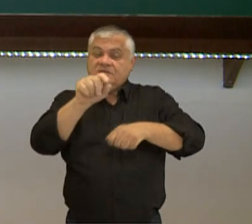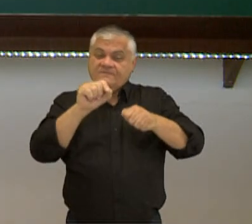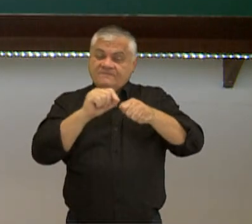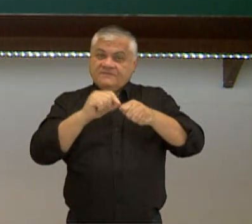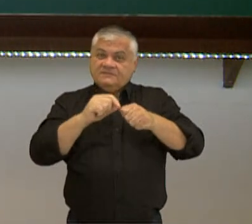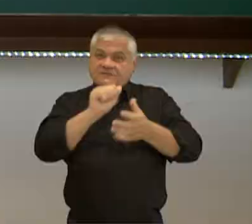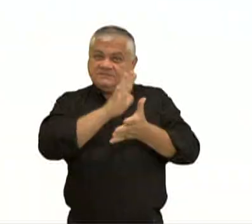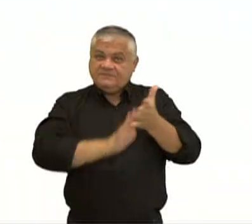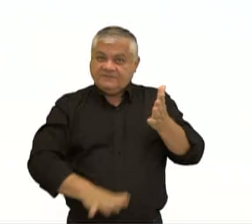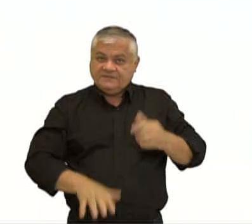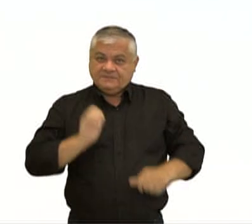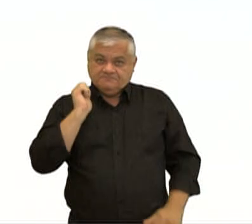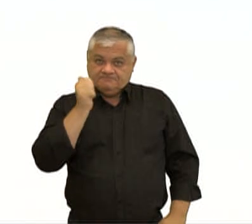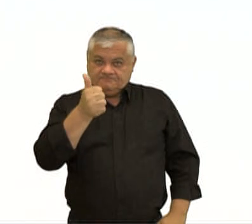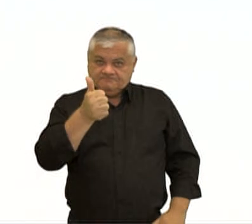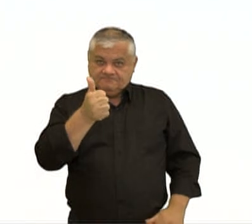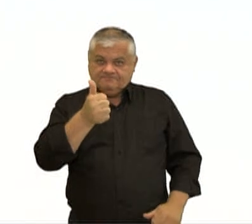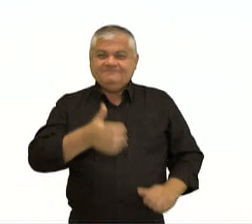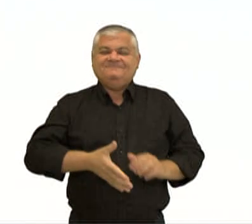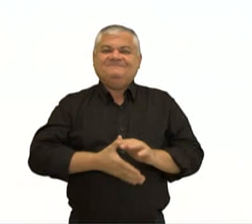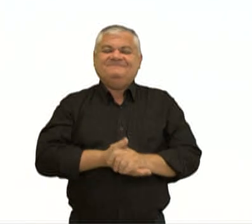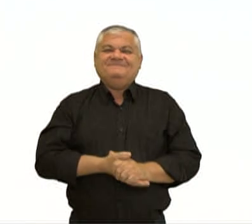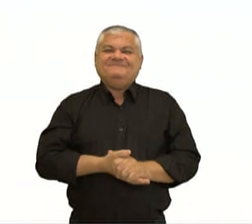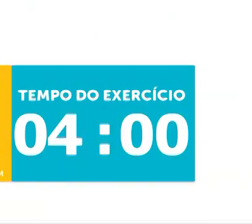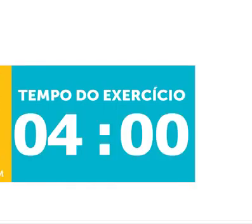então. Bacana?